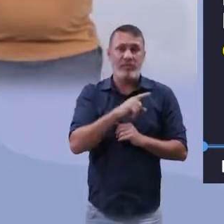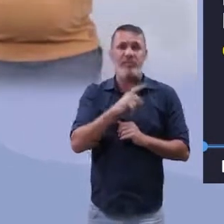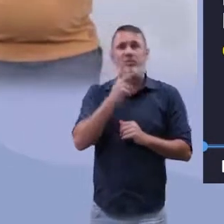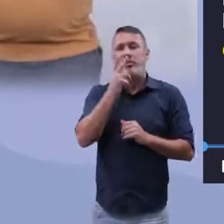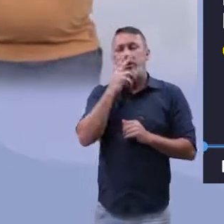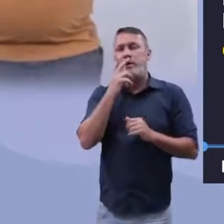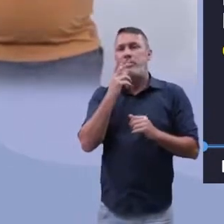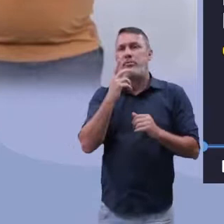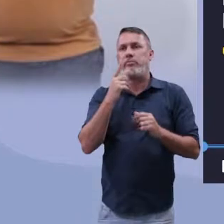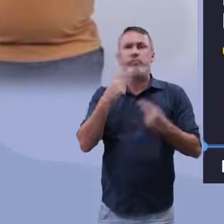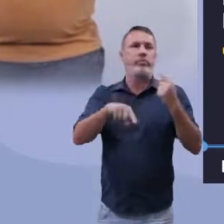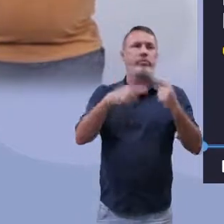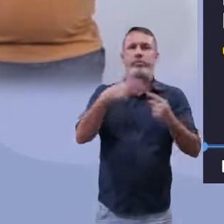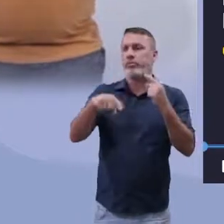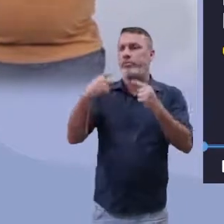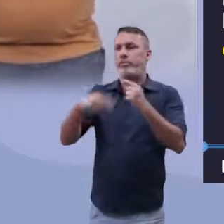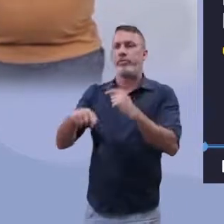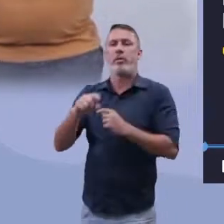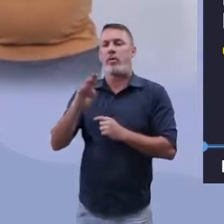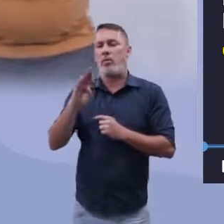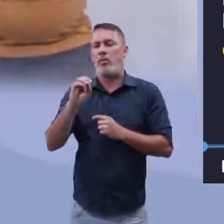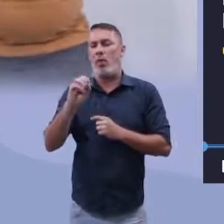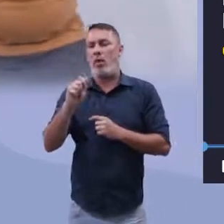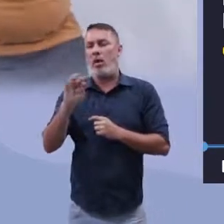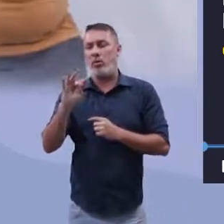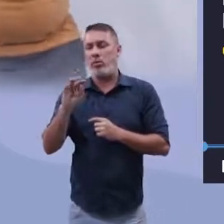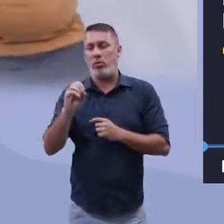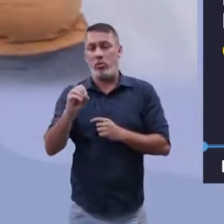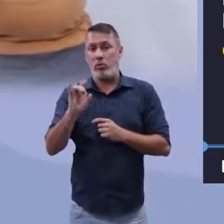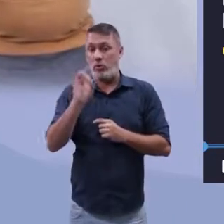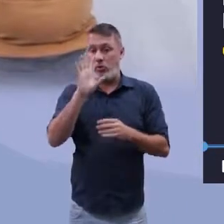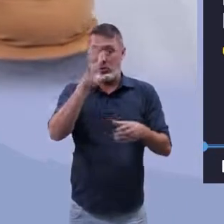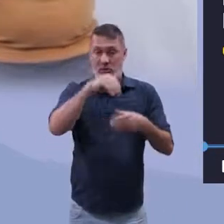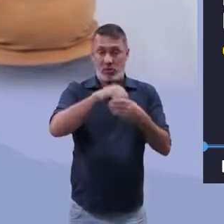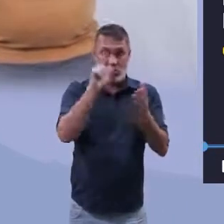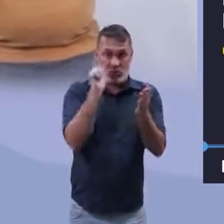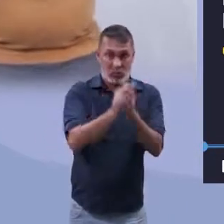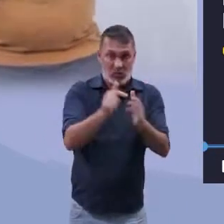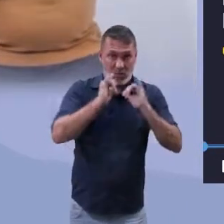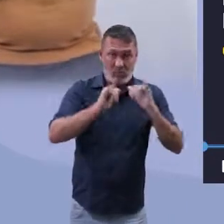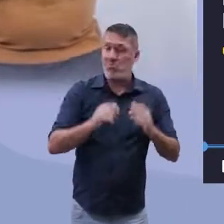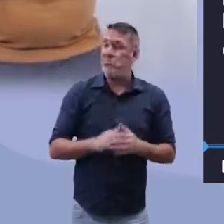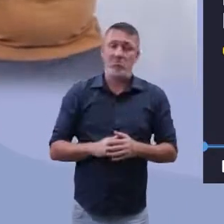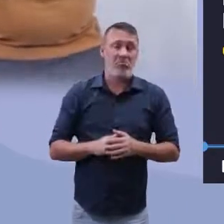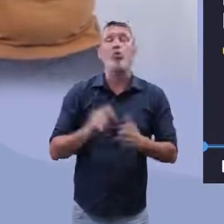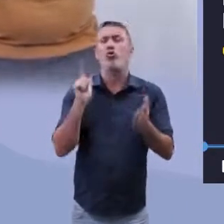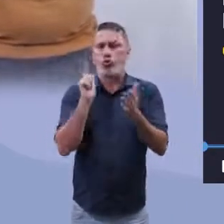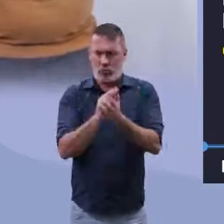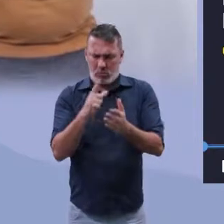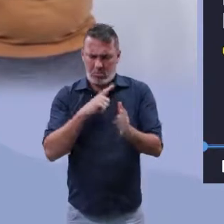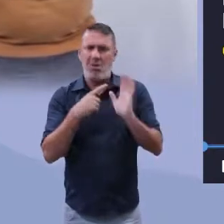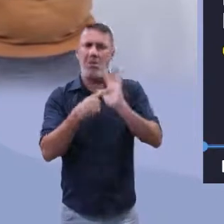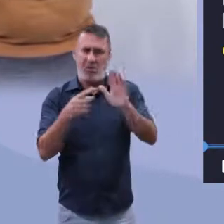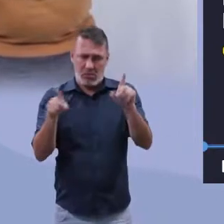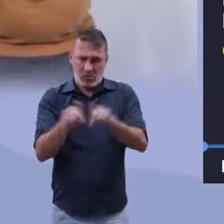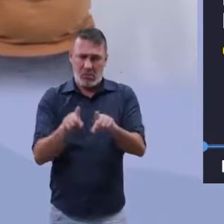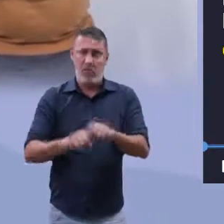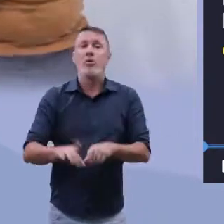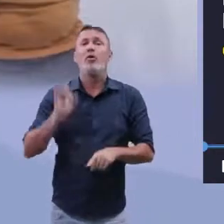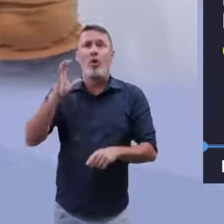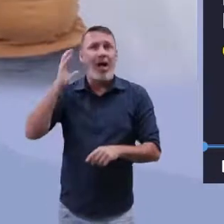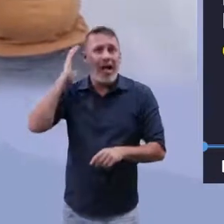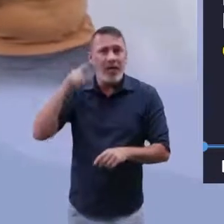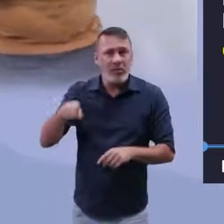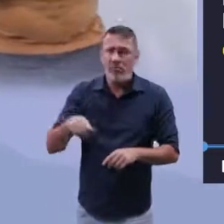essa desinformação, esse boato, e não está apenas, queridos, no jornal impresso, pode estar também no jornal impresso, não